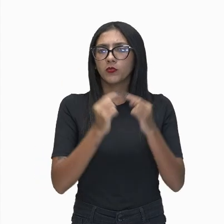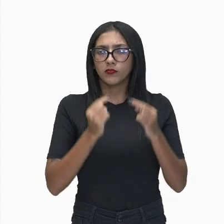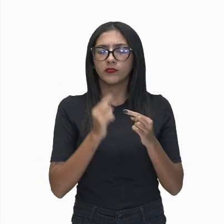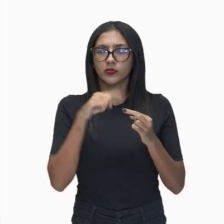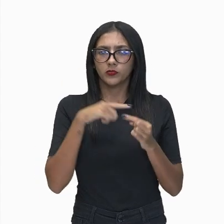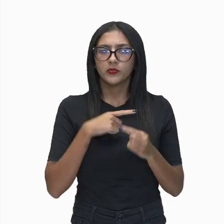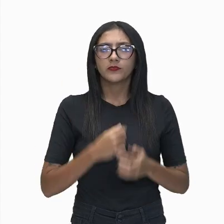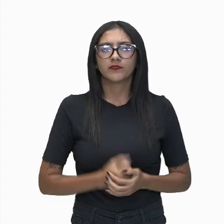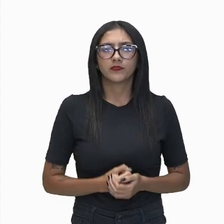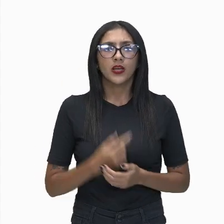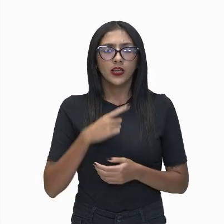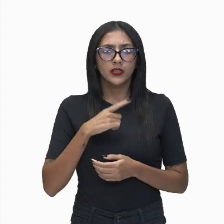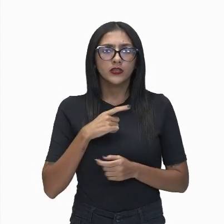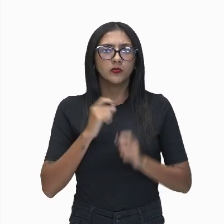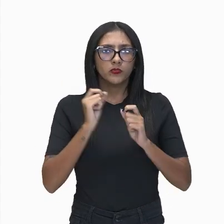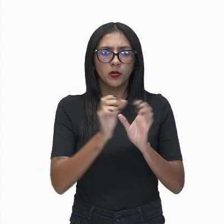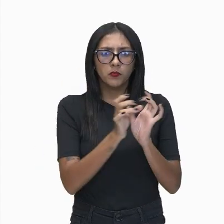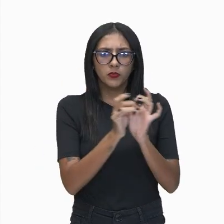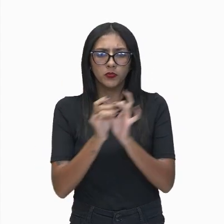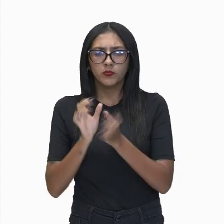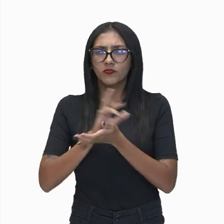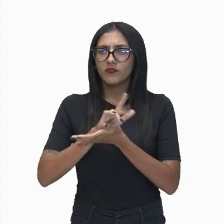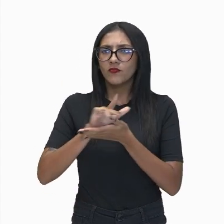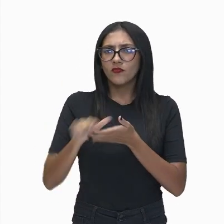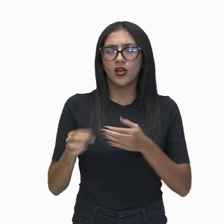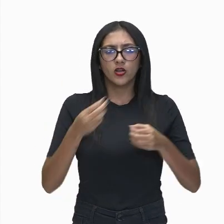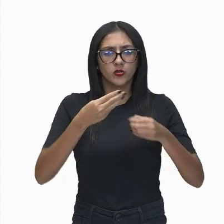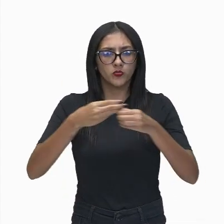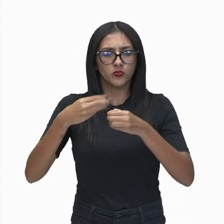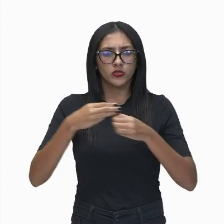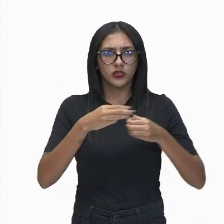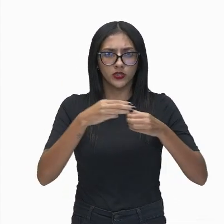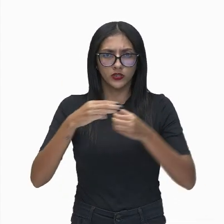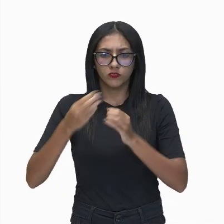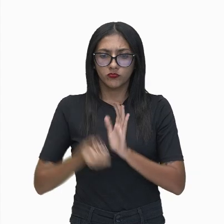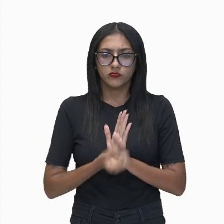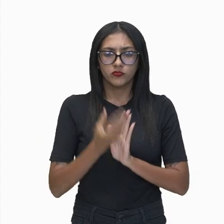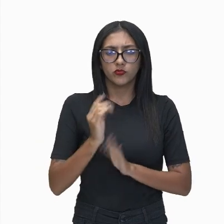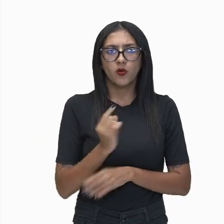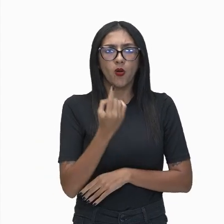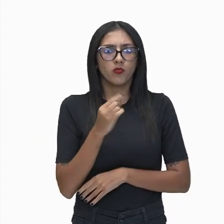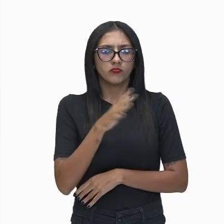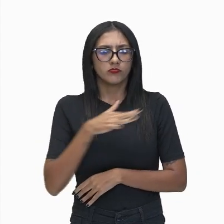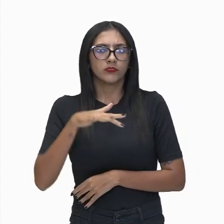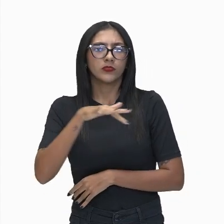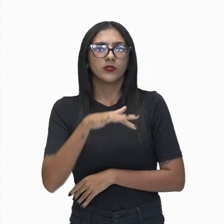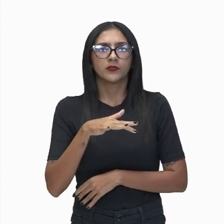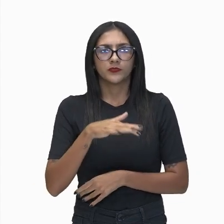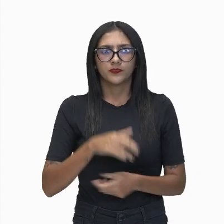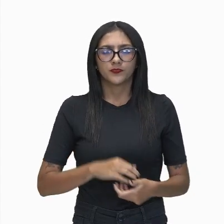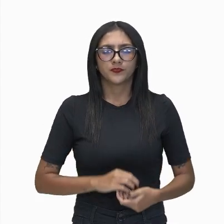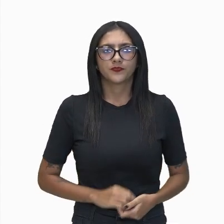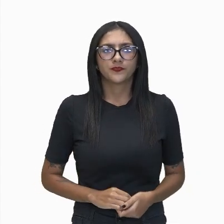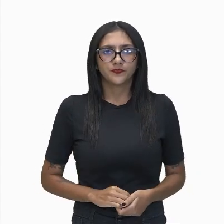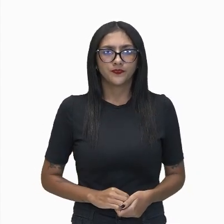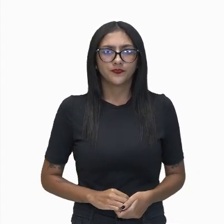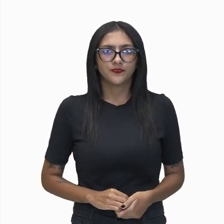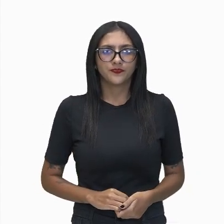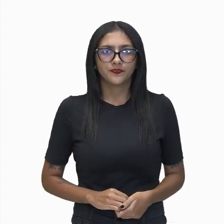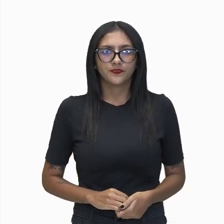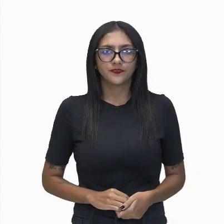a junção de vários municípios aí formando essas regiões metropolitanas, né? Então,